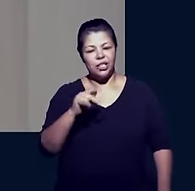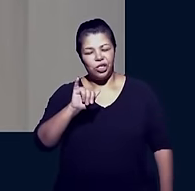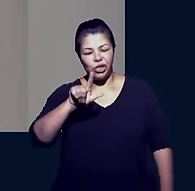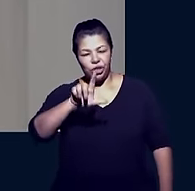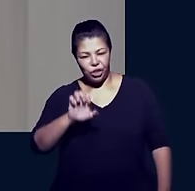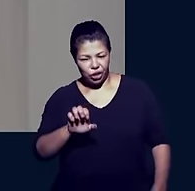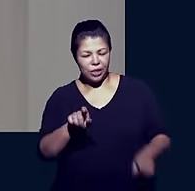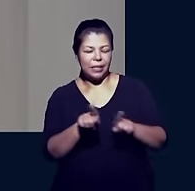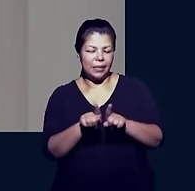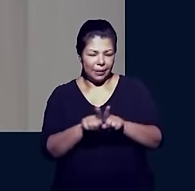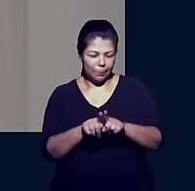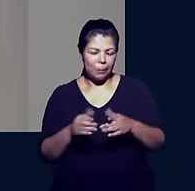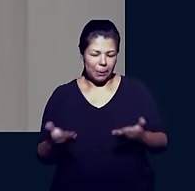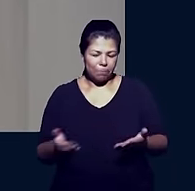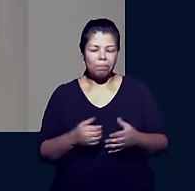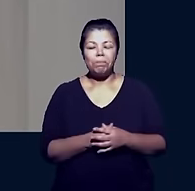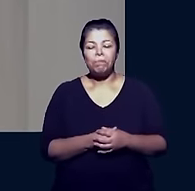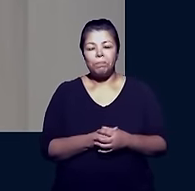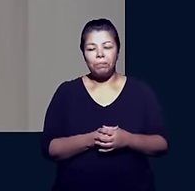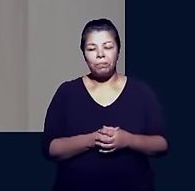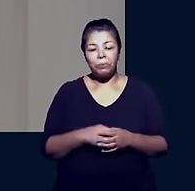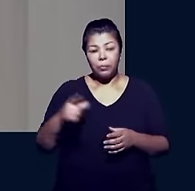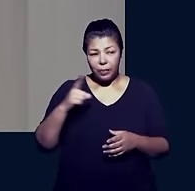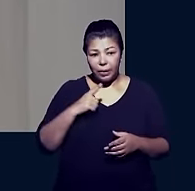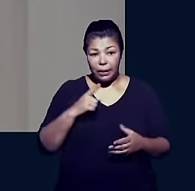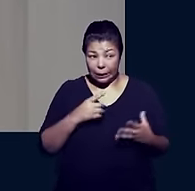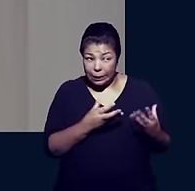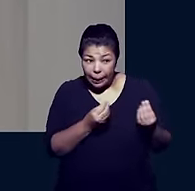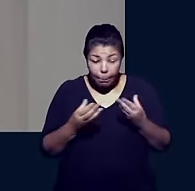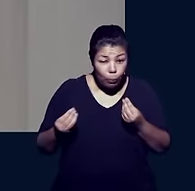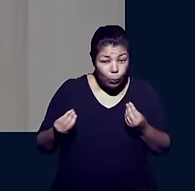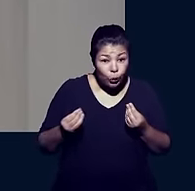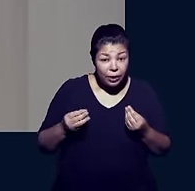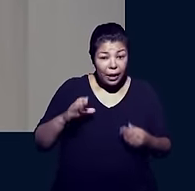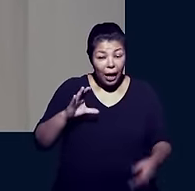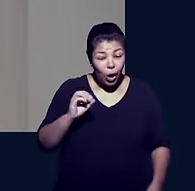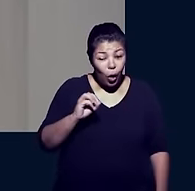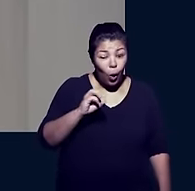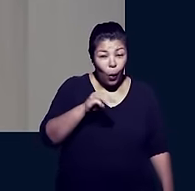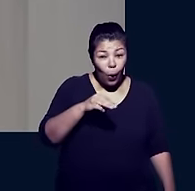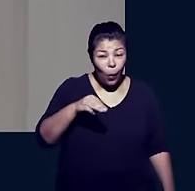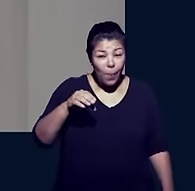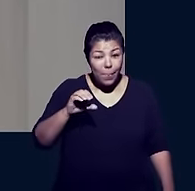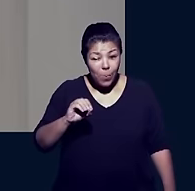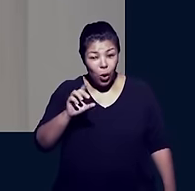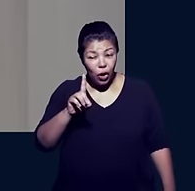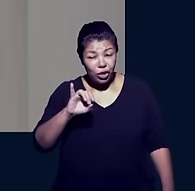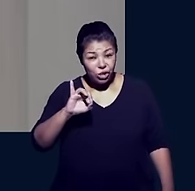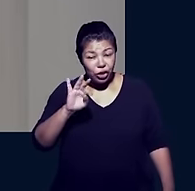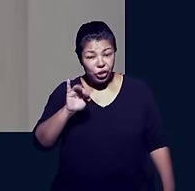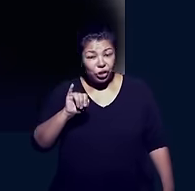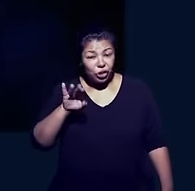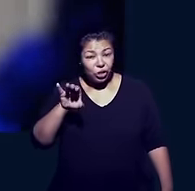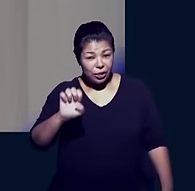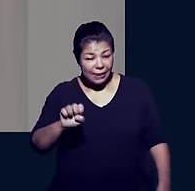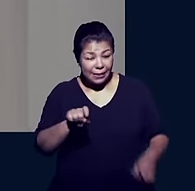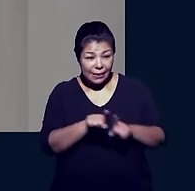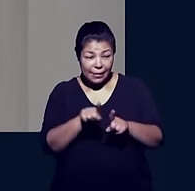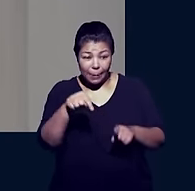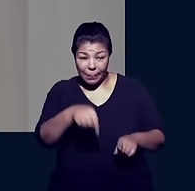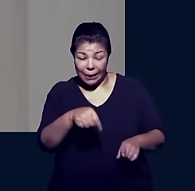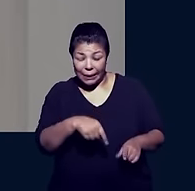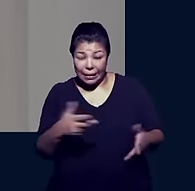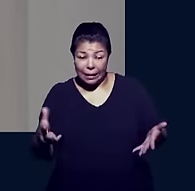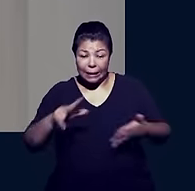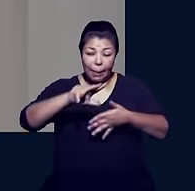um Hold Então e e e tem bastante comodos por aqui também pela América Latina toda como é que você tá vendo eh eh a América